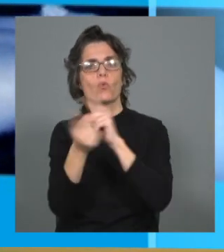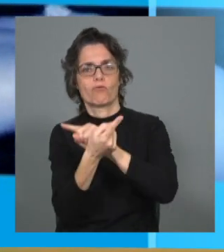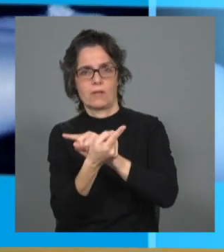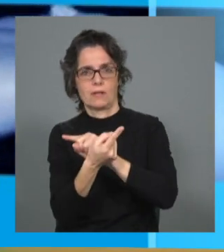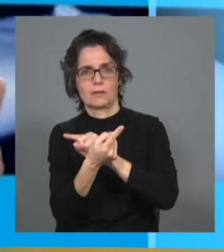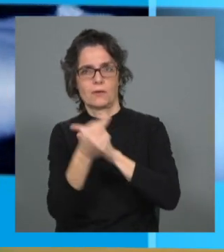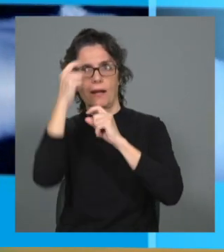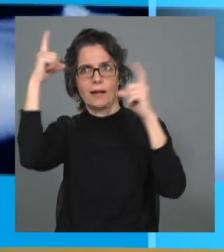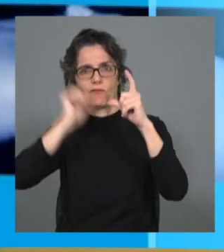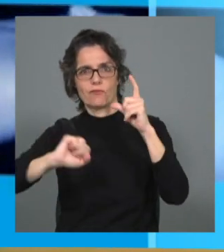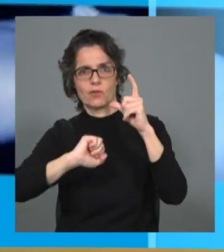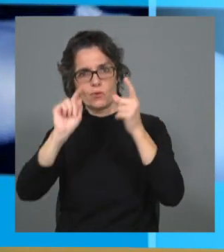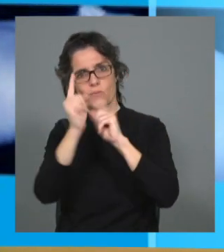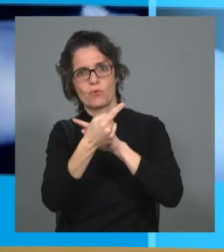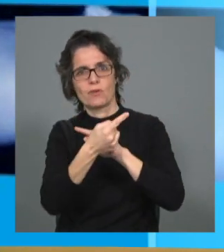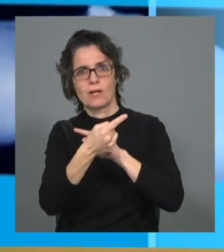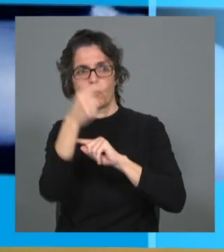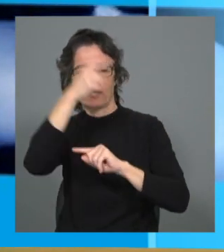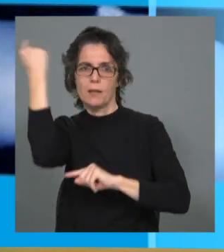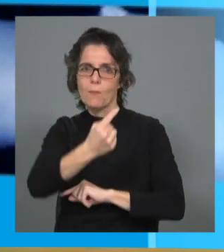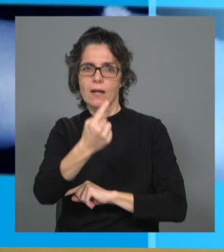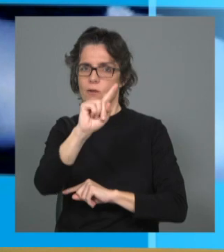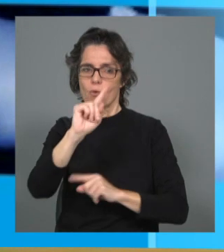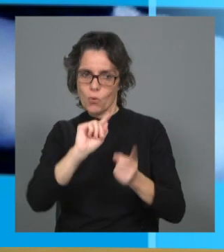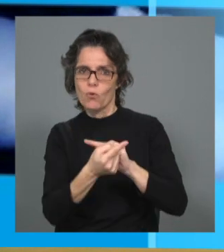sorte dos seus cidadãos.